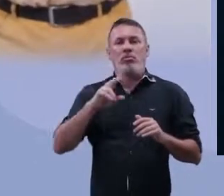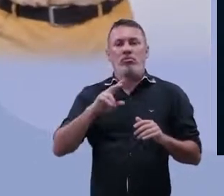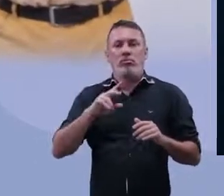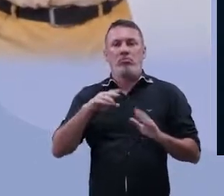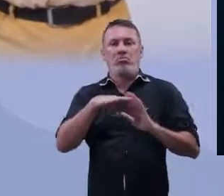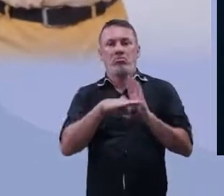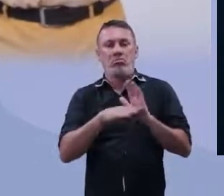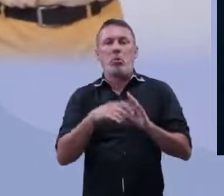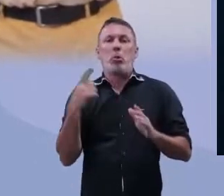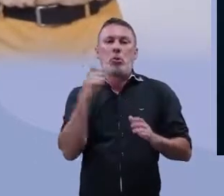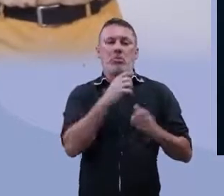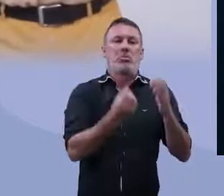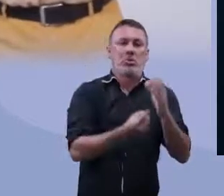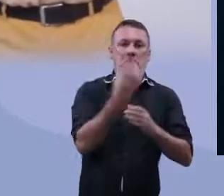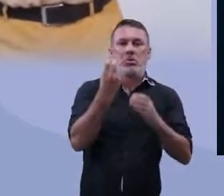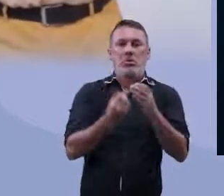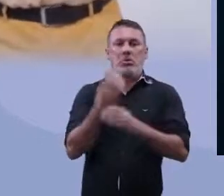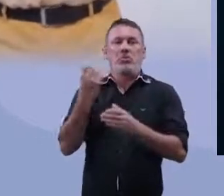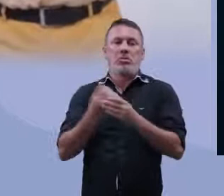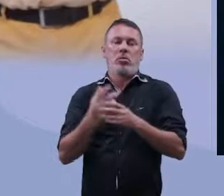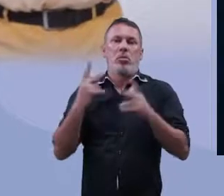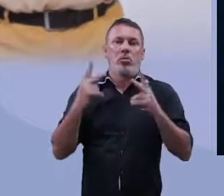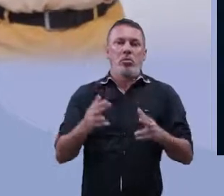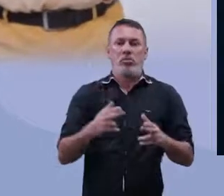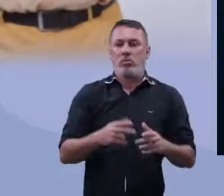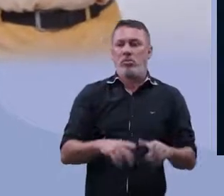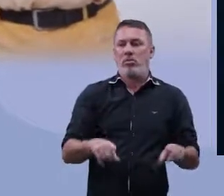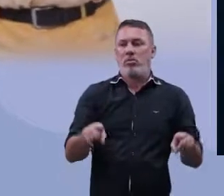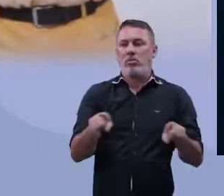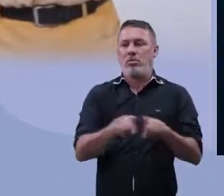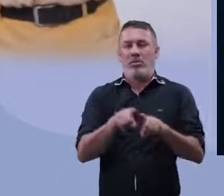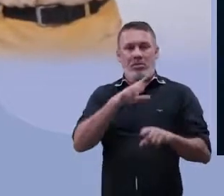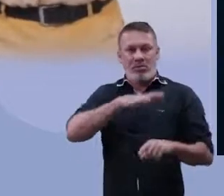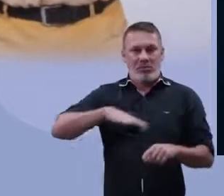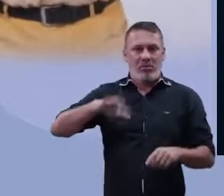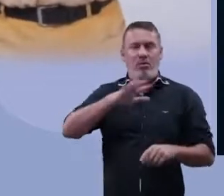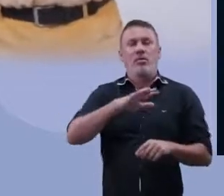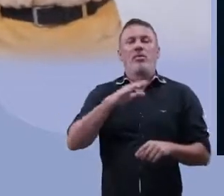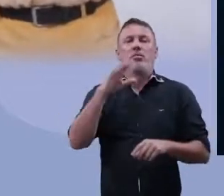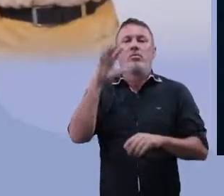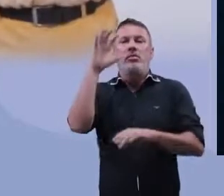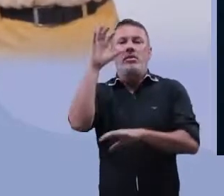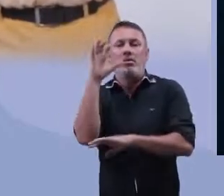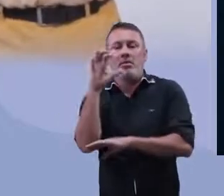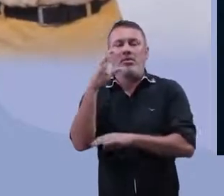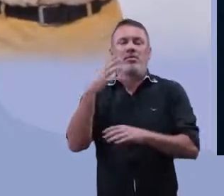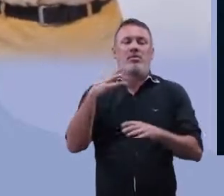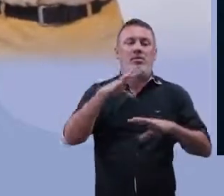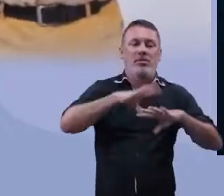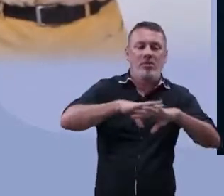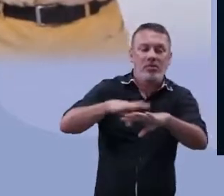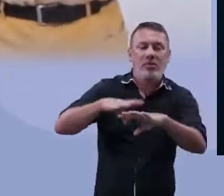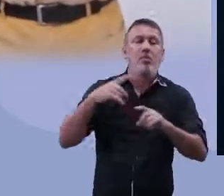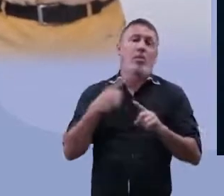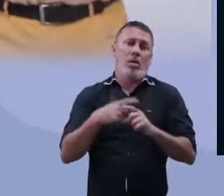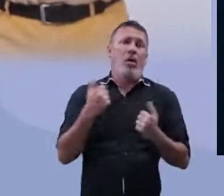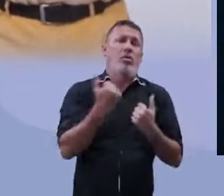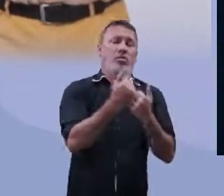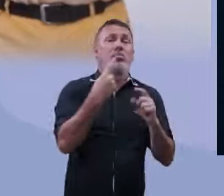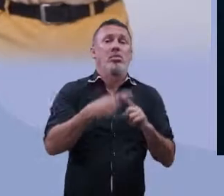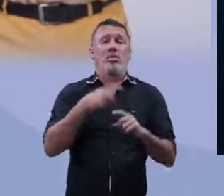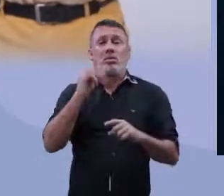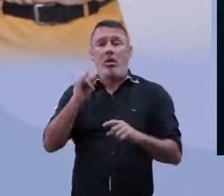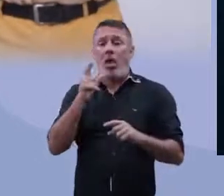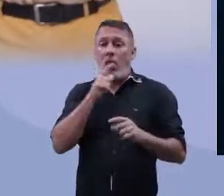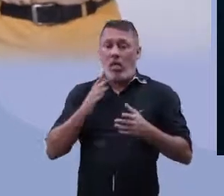alternativas bem representativas, assim também como maré motriz, né, para poder dar suporte, né, e a gente não